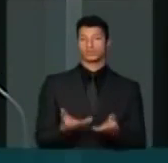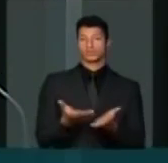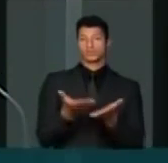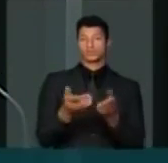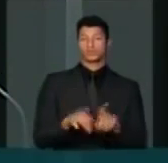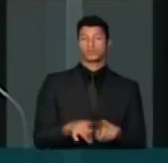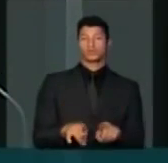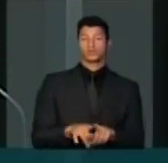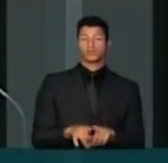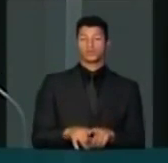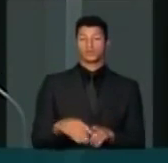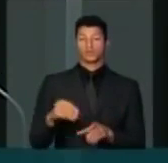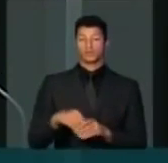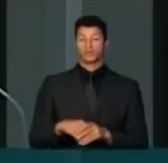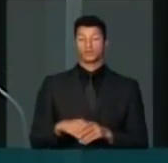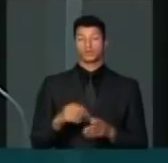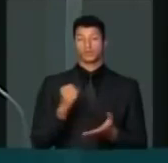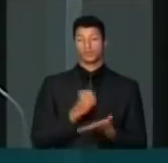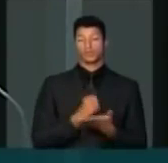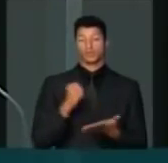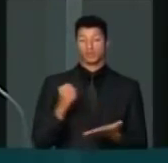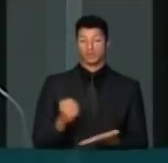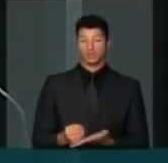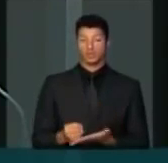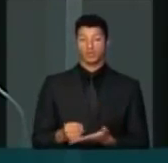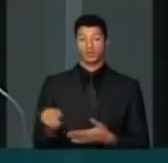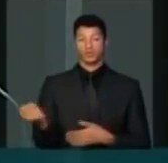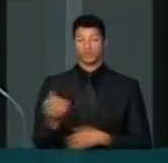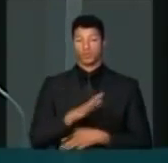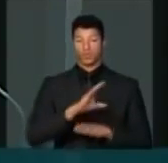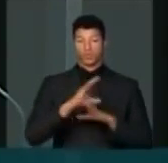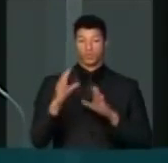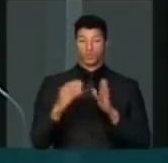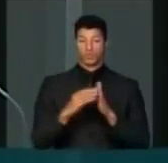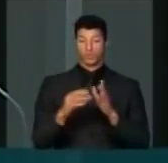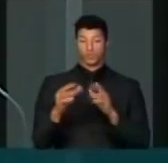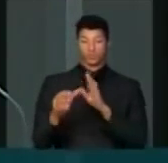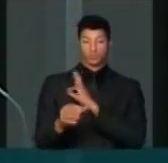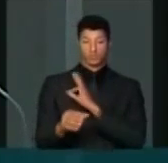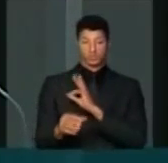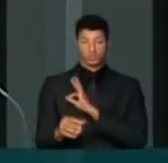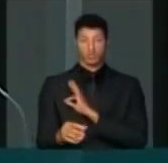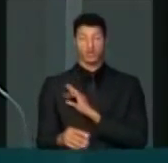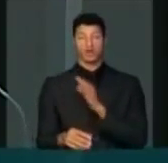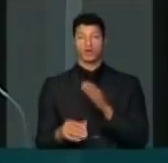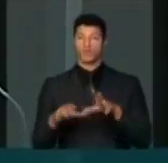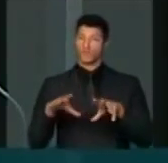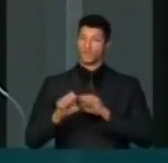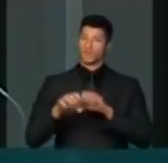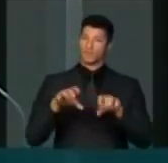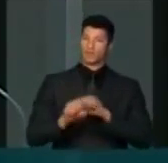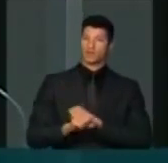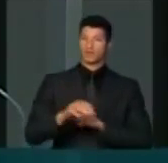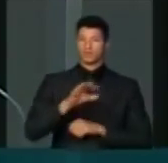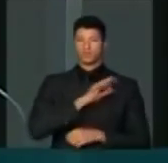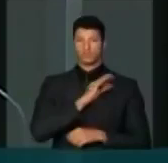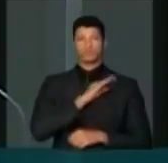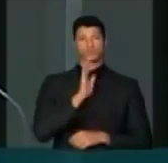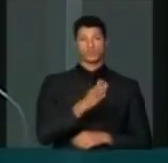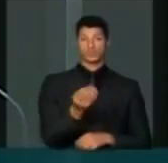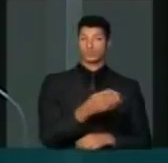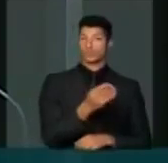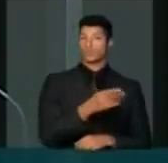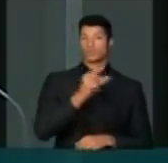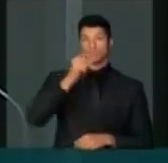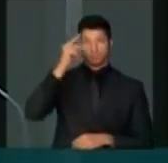investimento em contratação, novos concursos para policiais, qualificação dos policiais novos